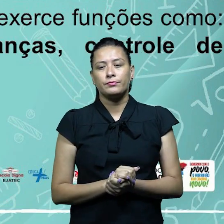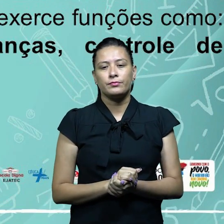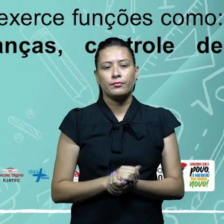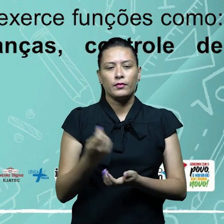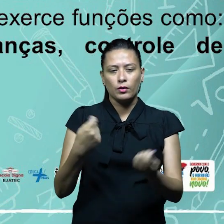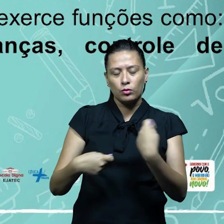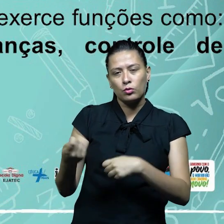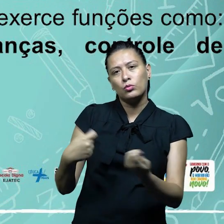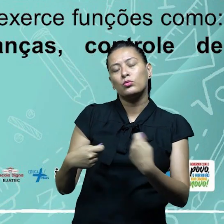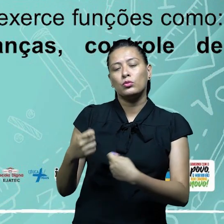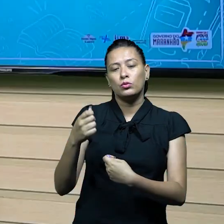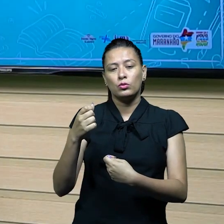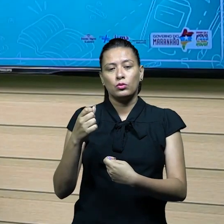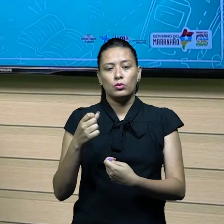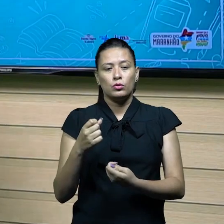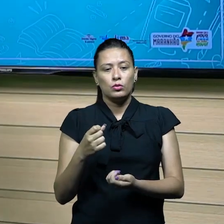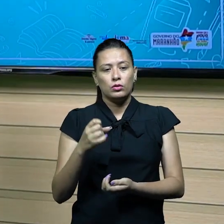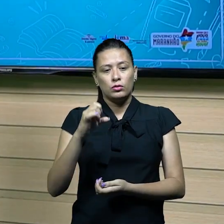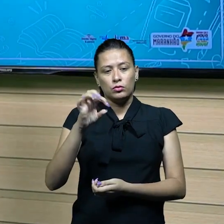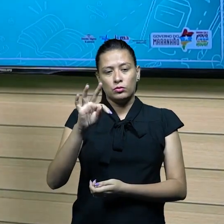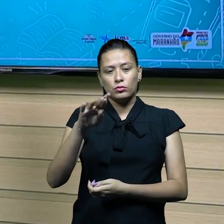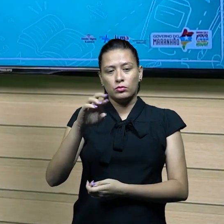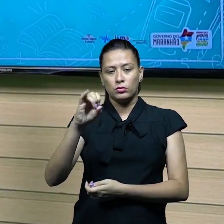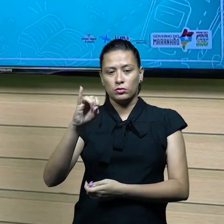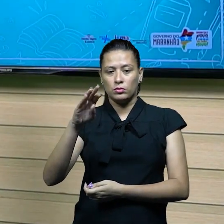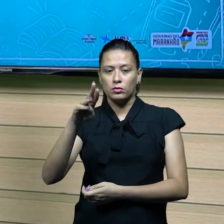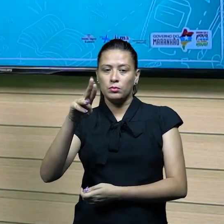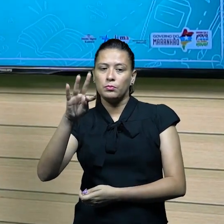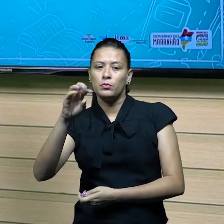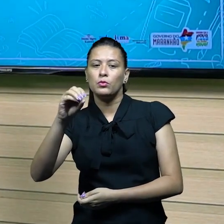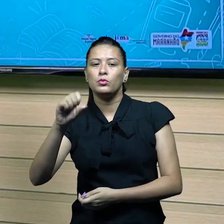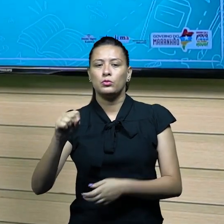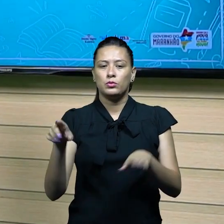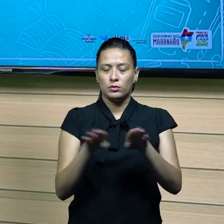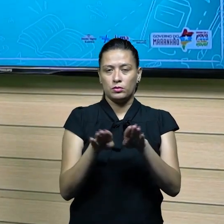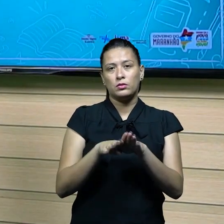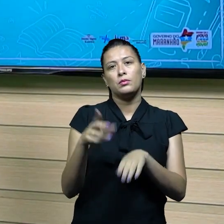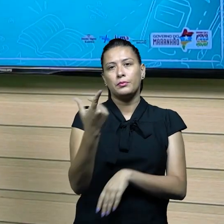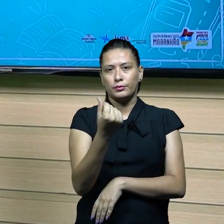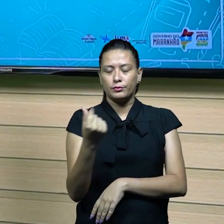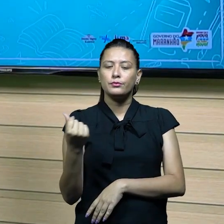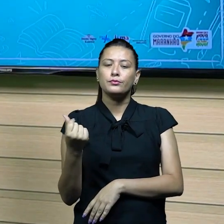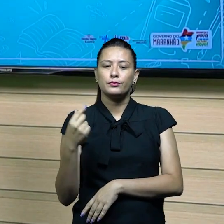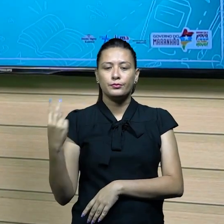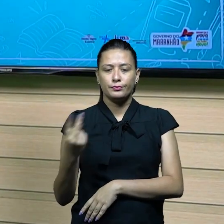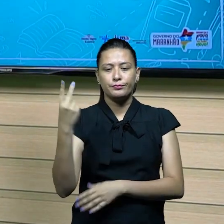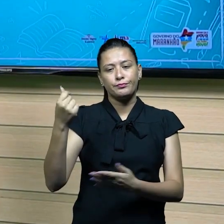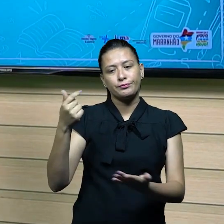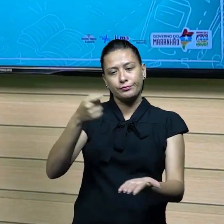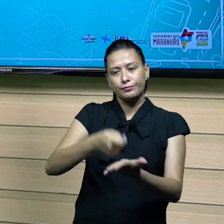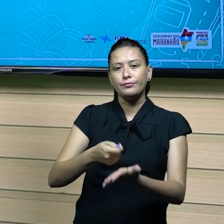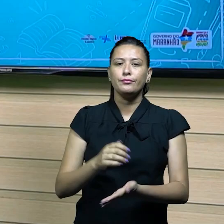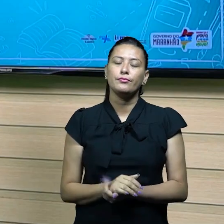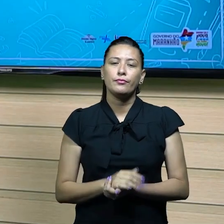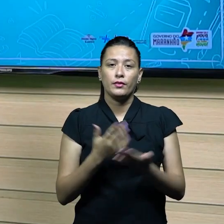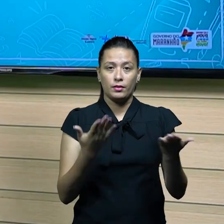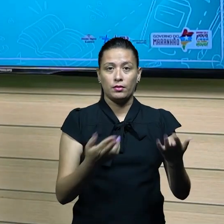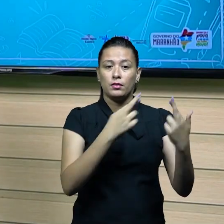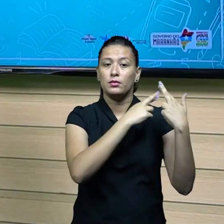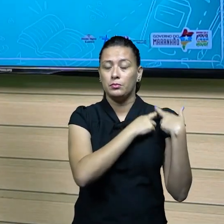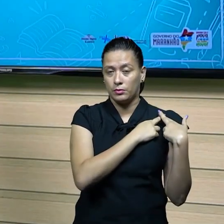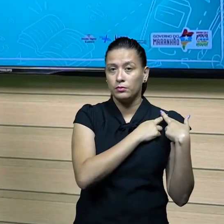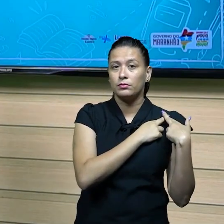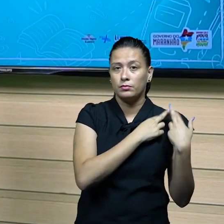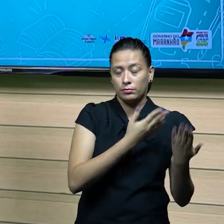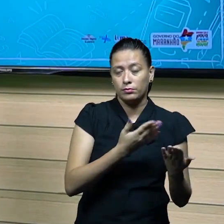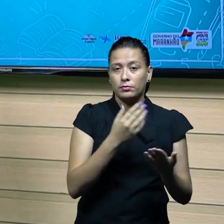tributos e gestão de custos. Então, o setor financeiro ele é responsável por movimentar toda a parte monetária e de patrimônio de uma empresa. Ou seja,